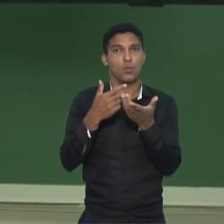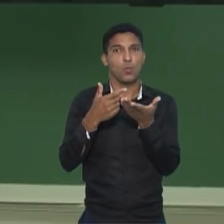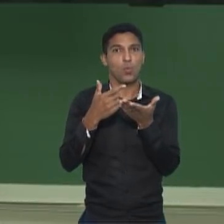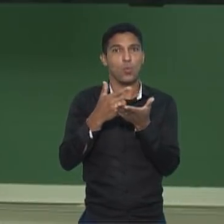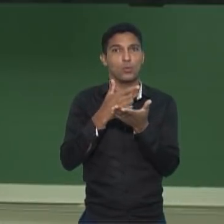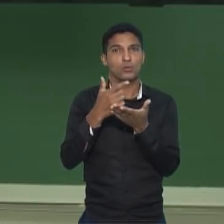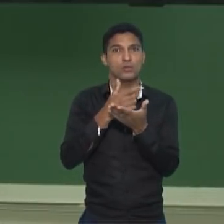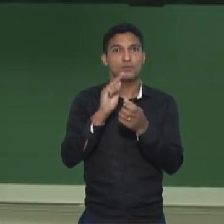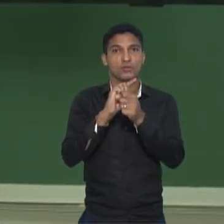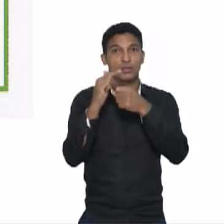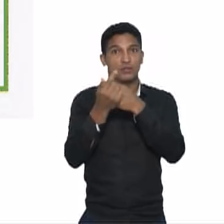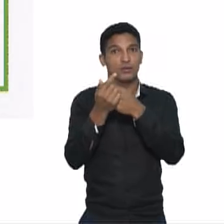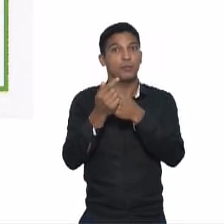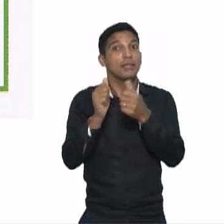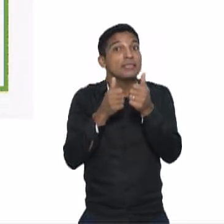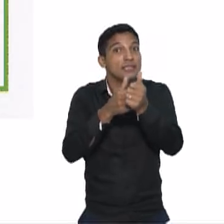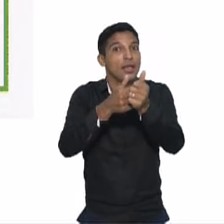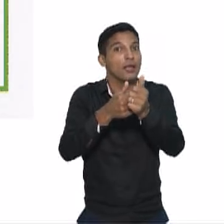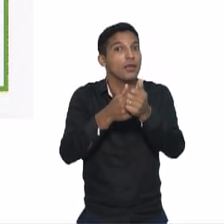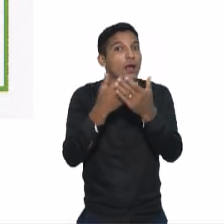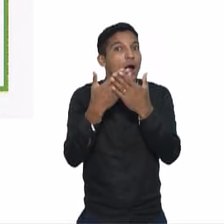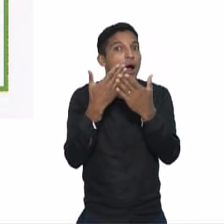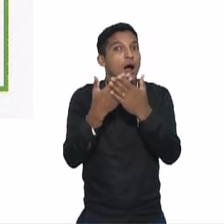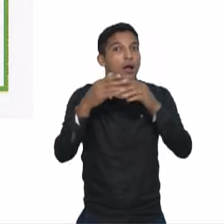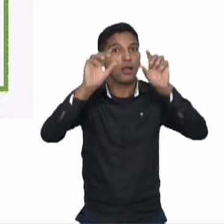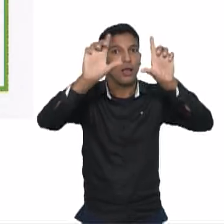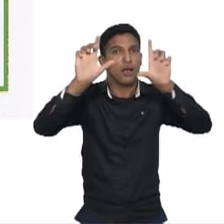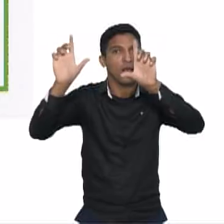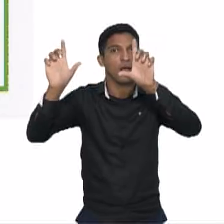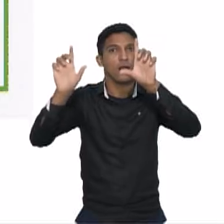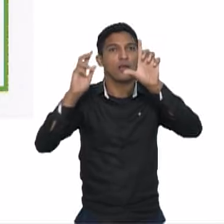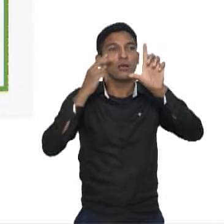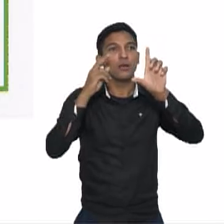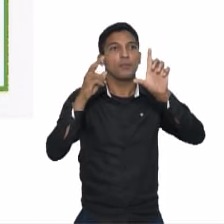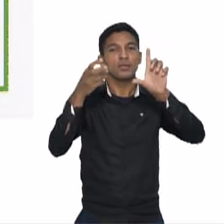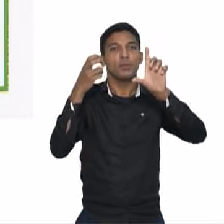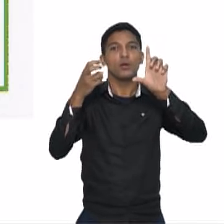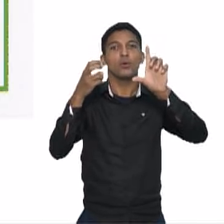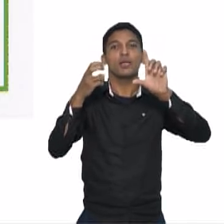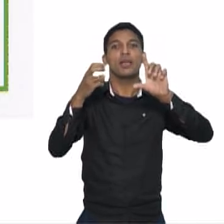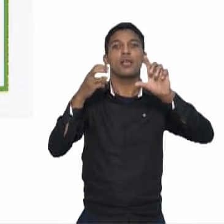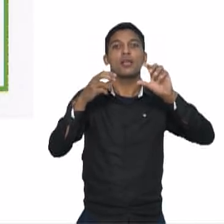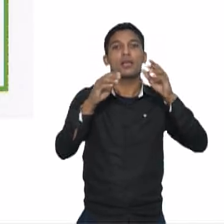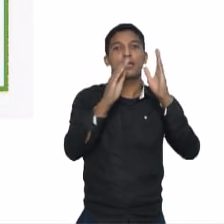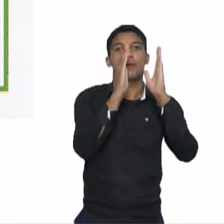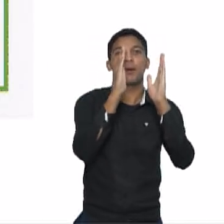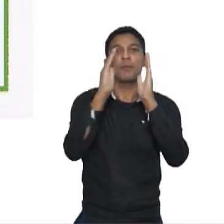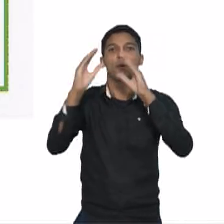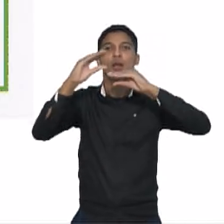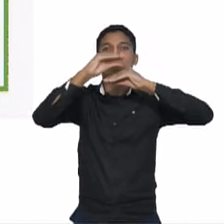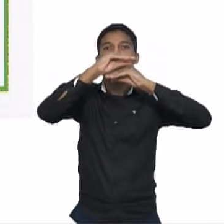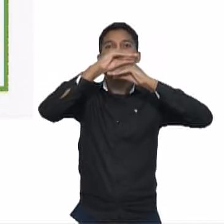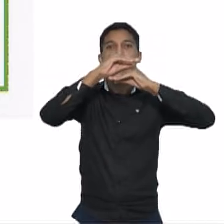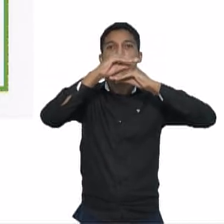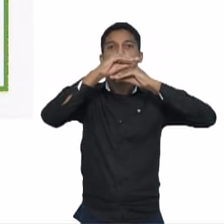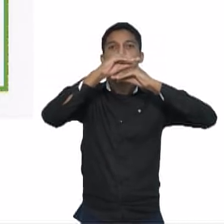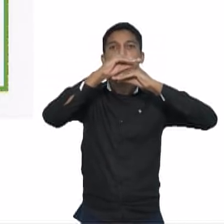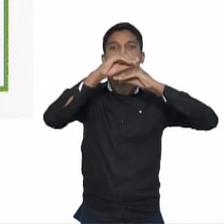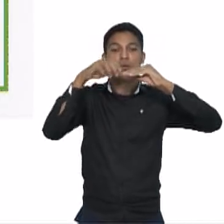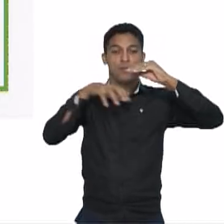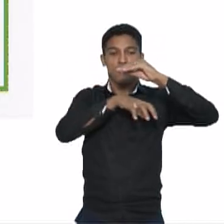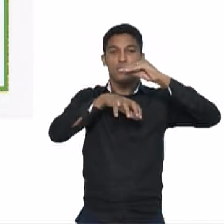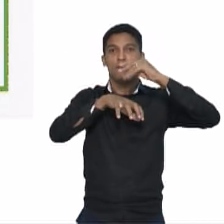vamos rever. Reparem que, então, nesta imagem, você tem a decomposição da rocha e a formação do solo. Você tem